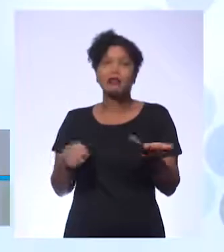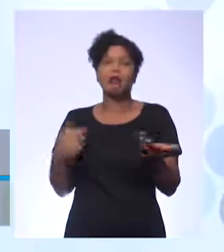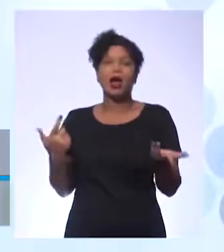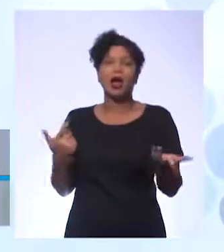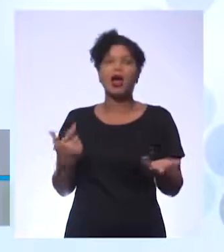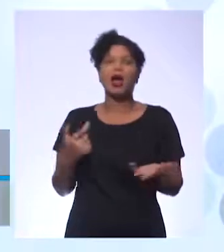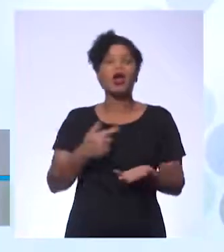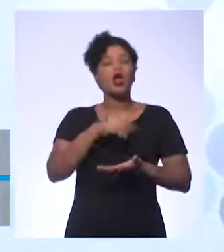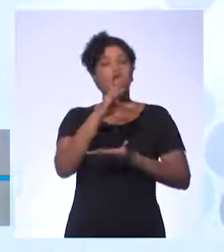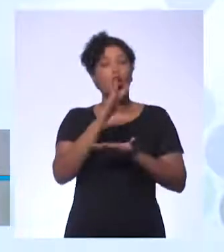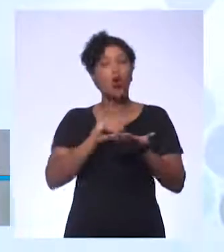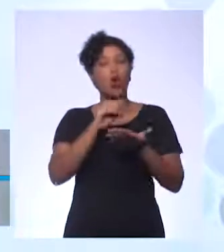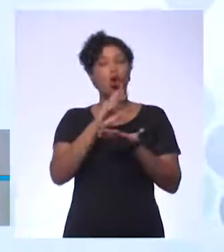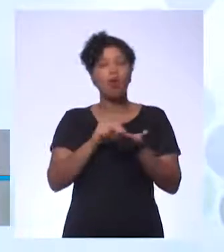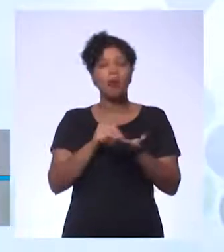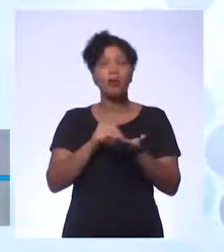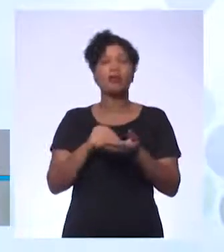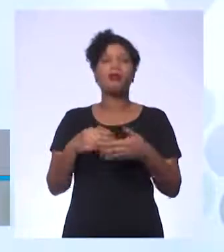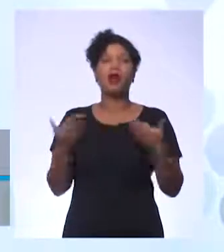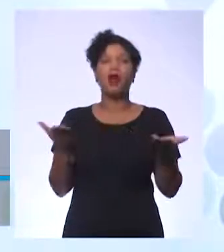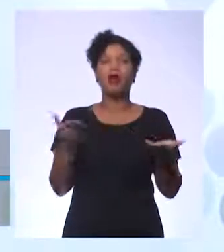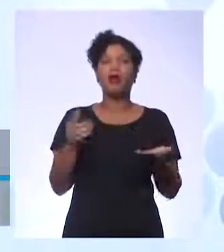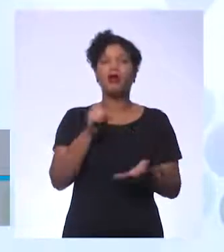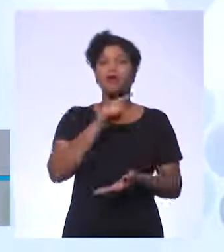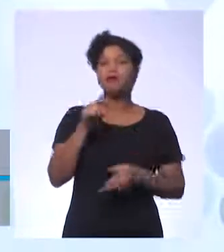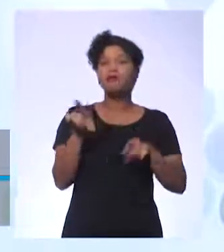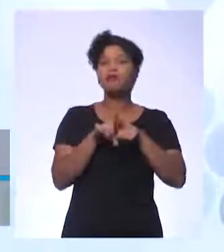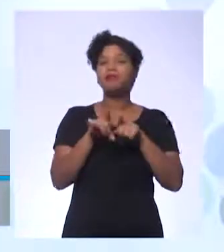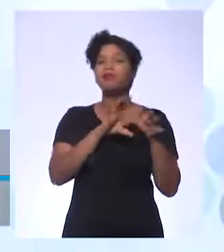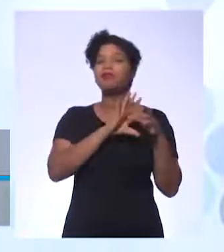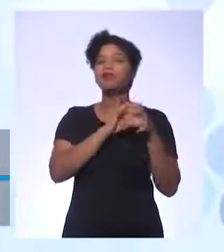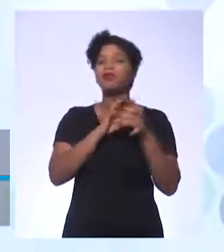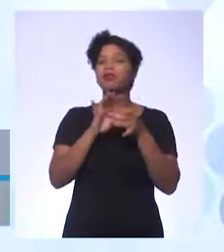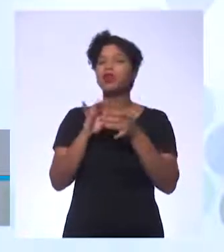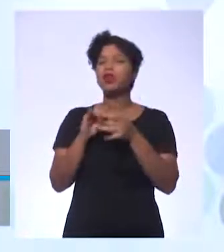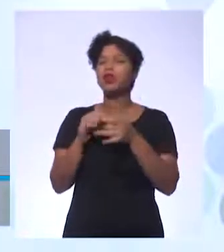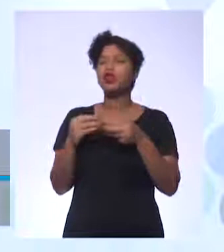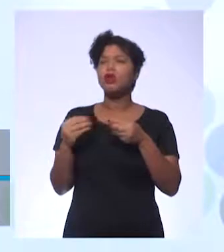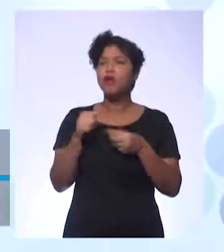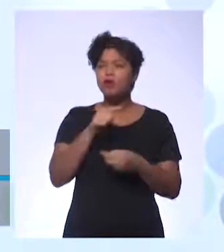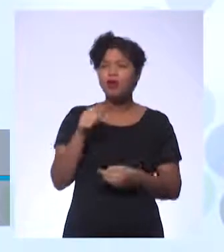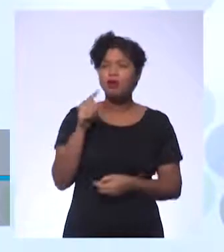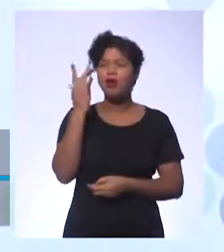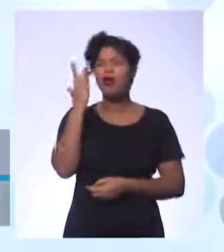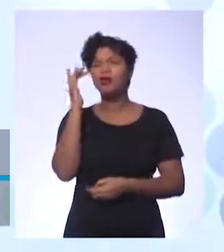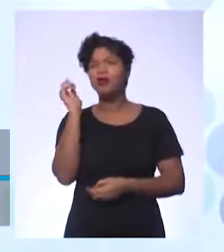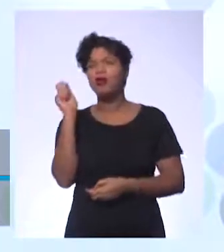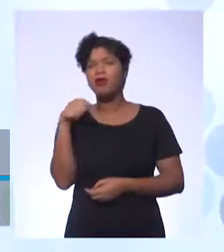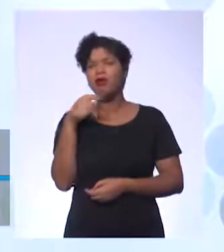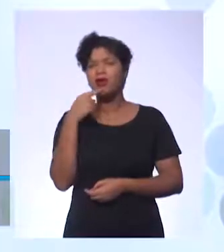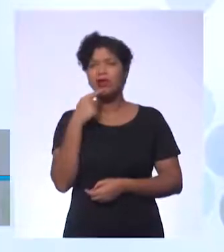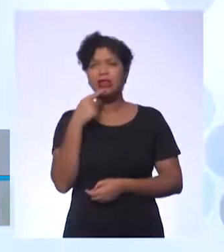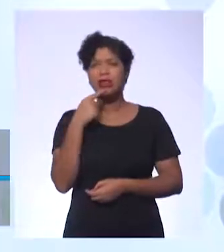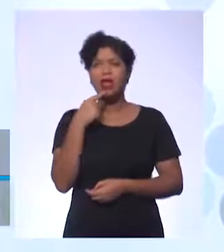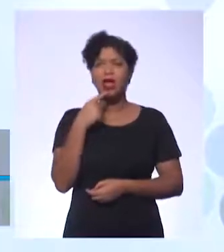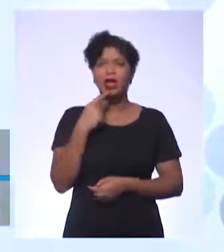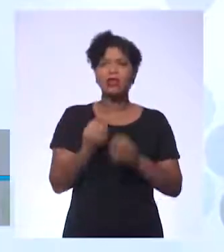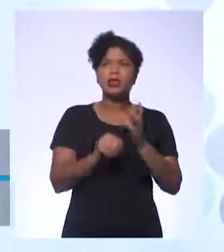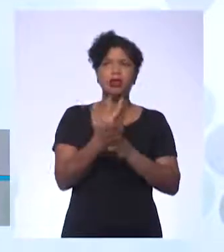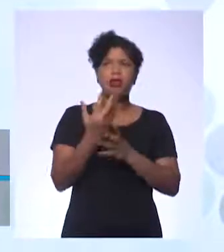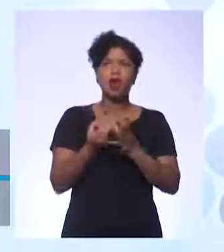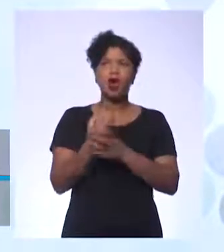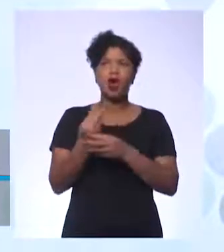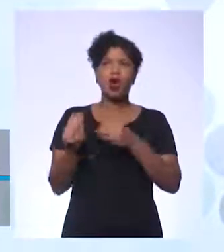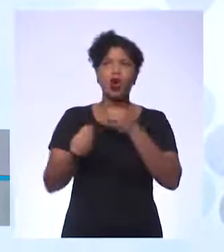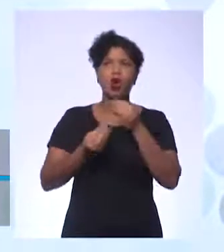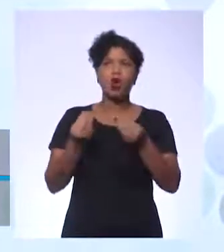muito reproduzida. E agora nós vamos entrar nesse contexto aí de reprodução. Como uma obra ela pode ser reproduzida? Será que é somente na parte escrita?